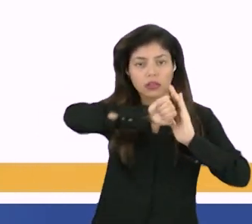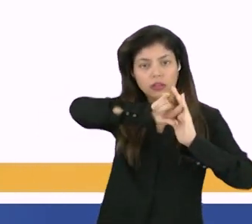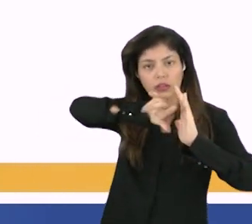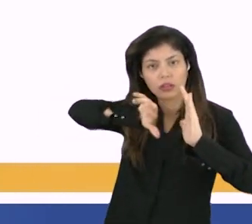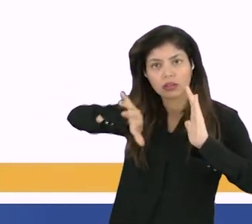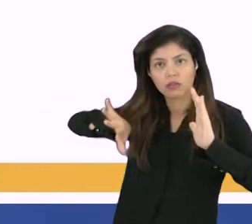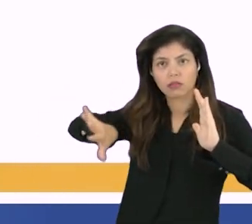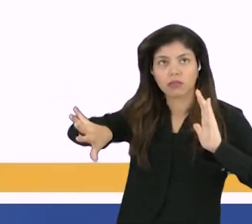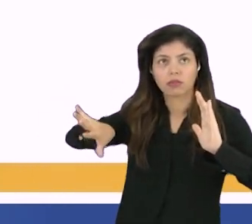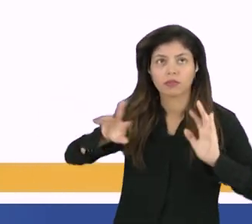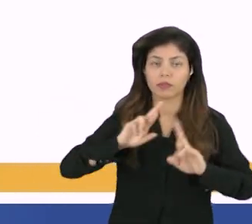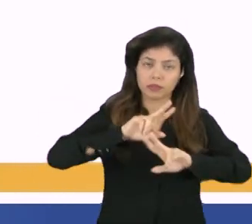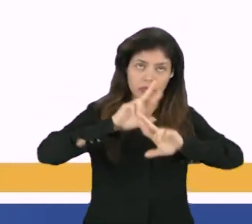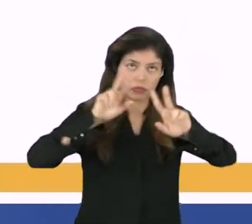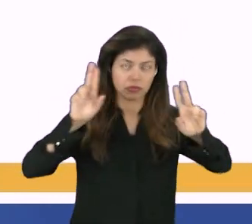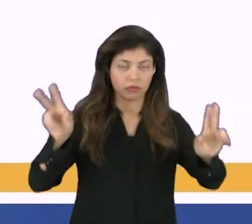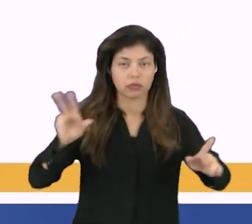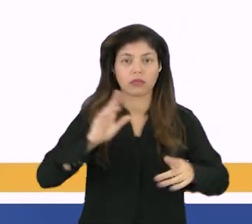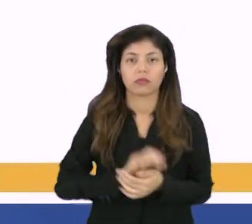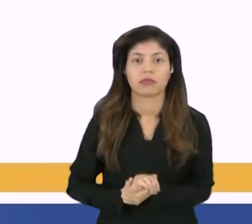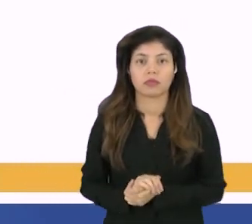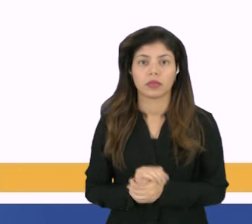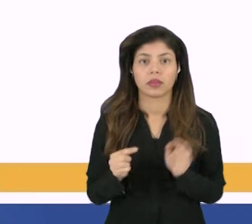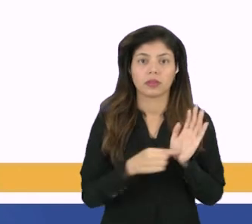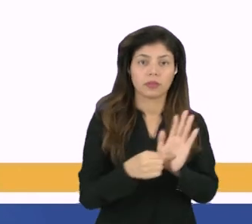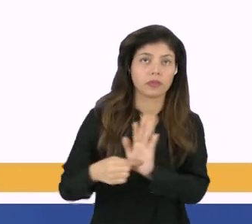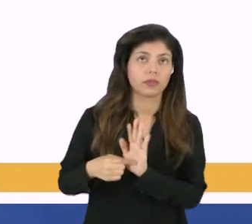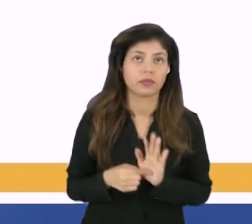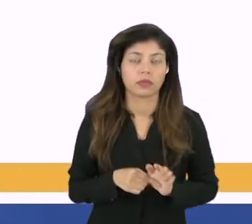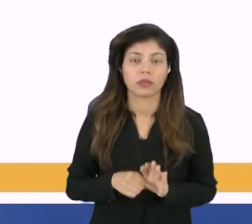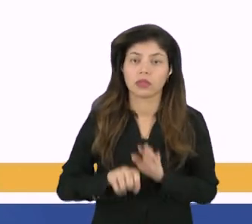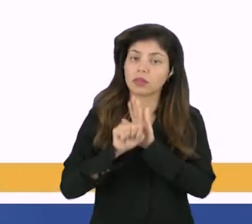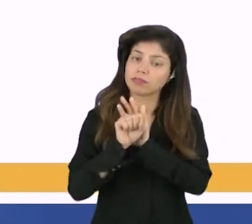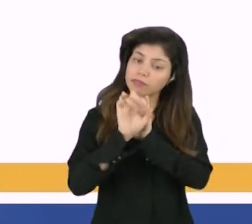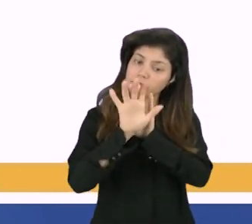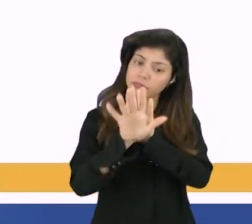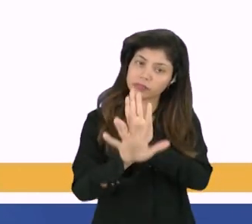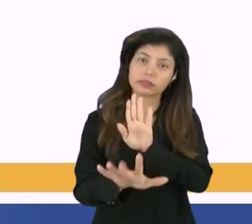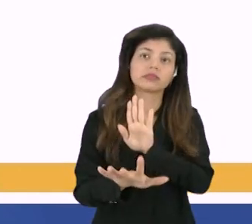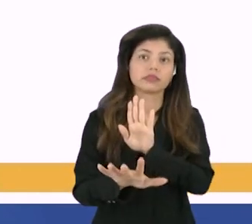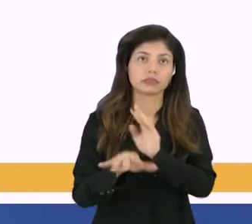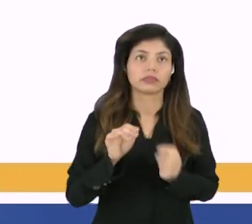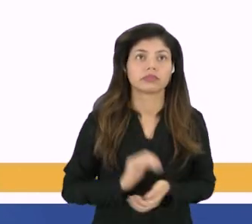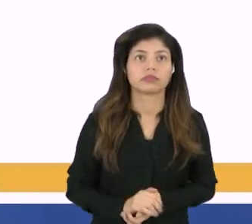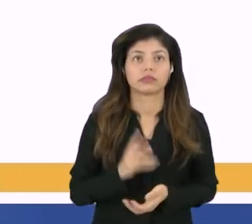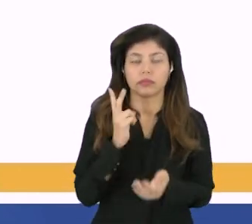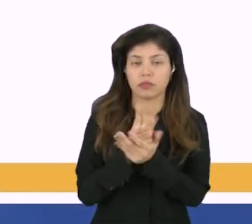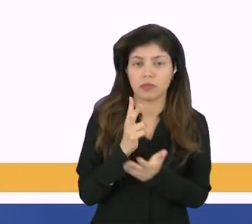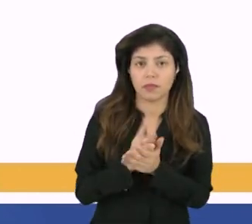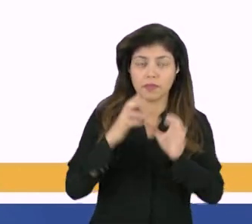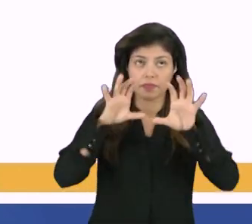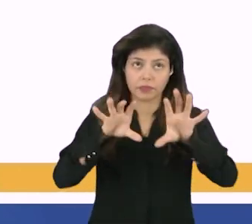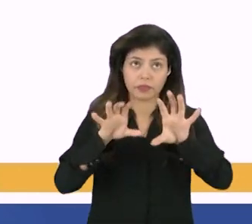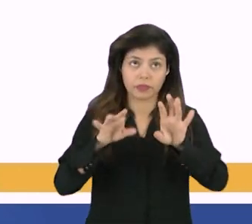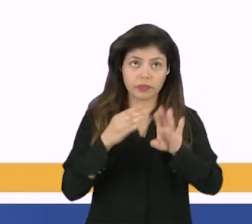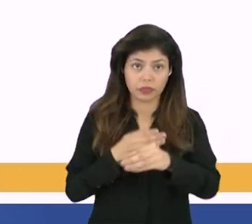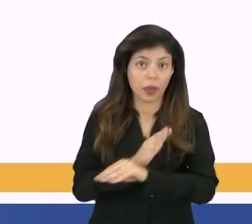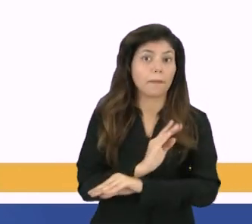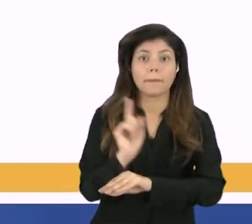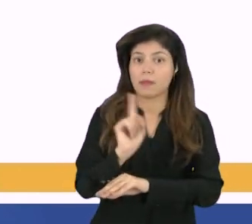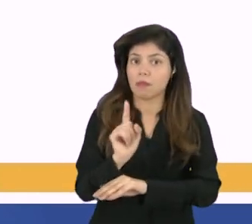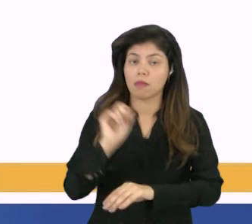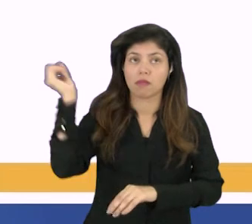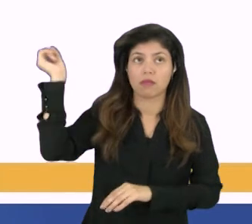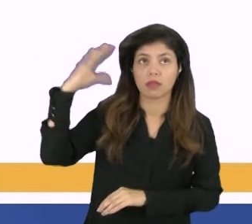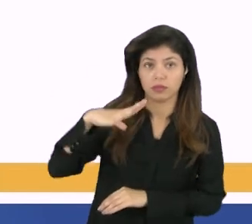luz vem aqui, ó, em várias direções, vai projetar aqui uma sombra da mesma forma que aqui. Aqui não passa a luz, tá, pessoal? Porque